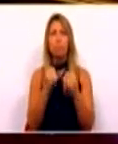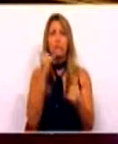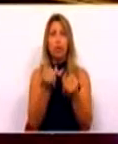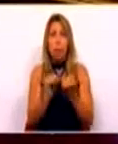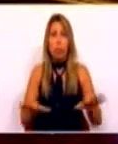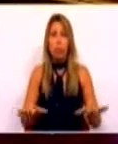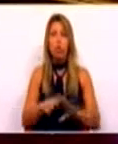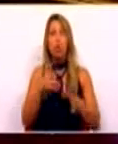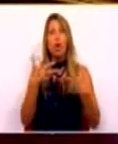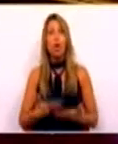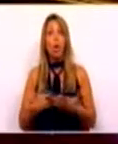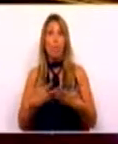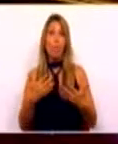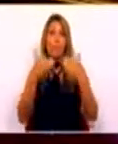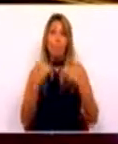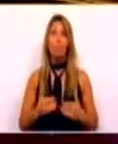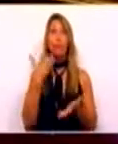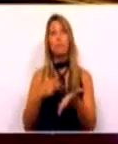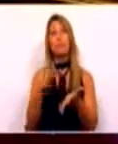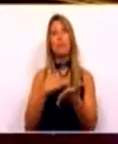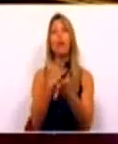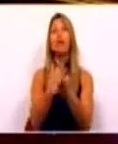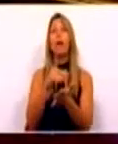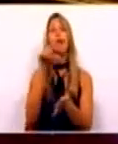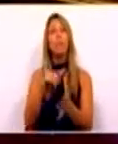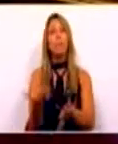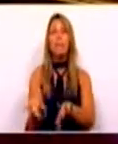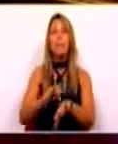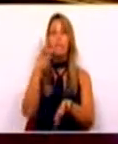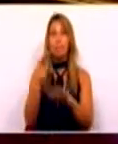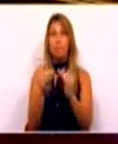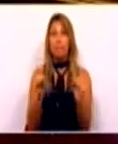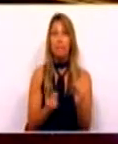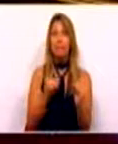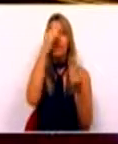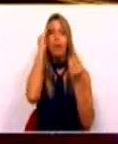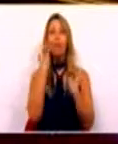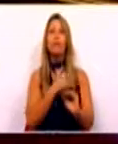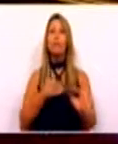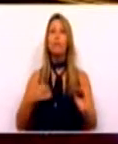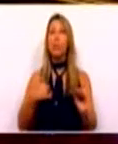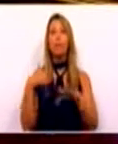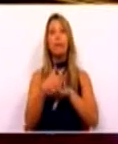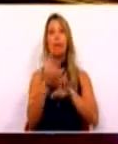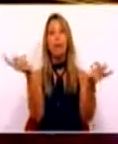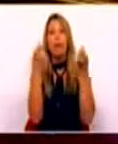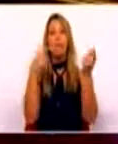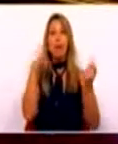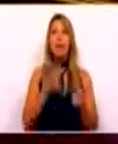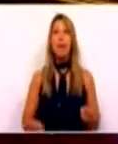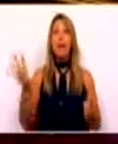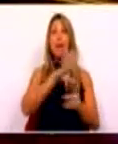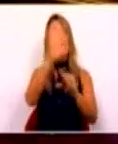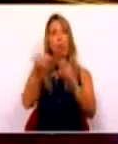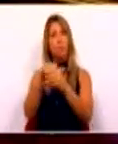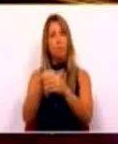manuais escolares e ao nível, terceiro nível muito importante, que é o nível da sensibilização e educação para a saúde, com uma campanha nacional que envolva